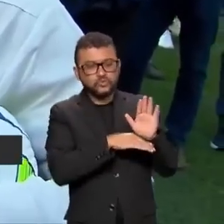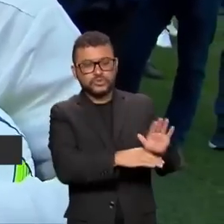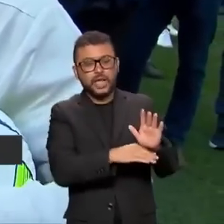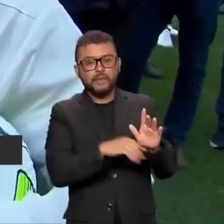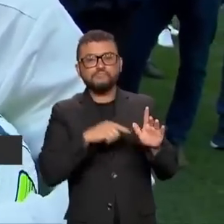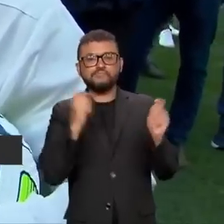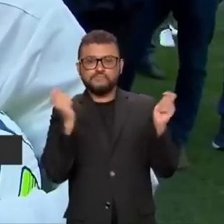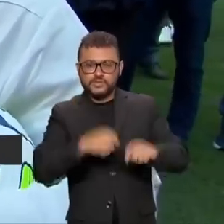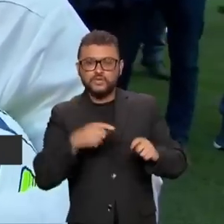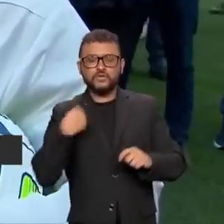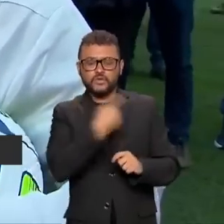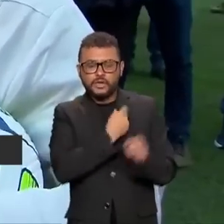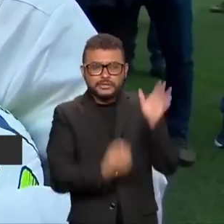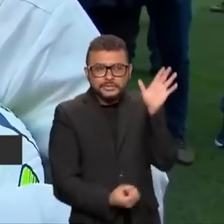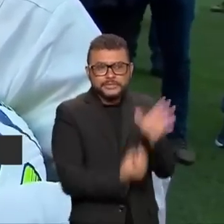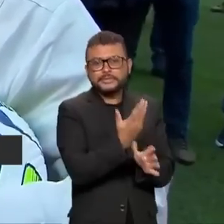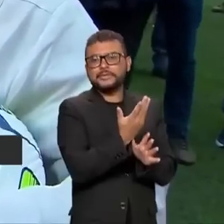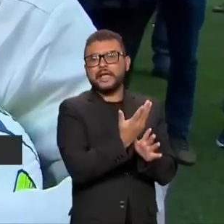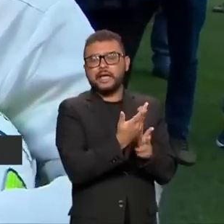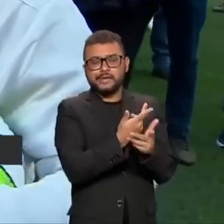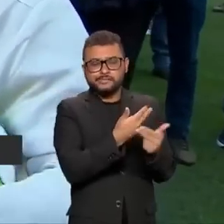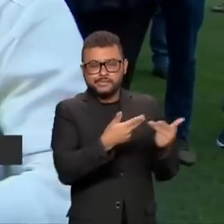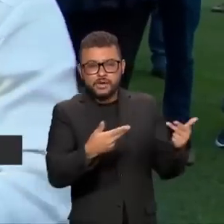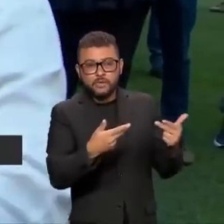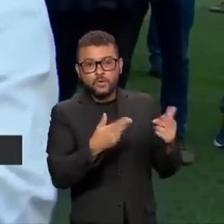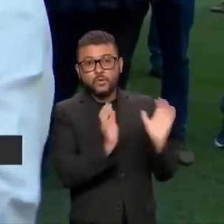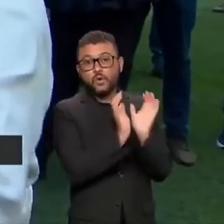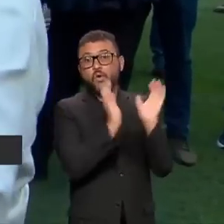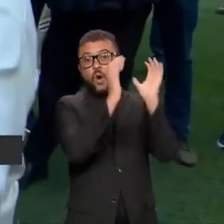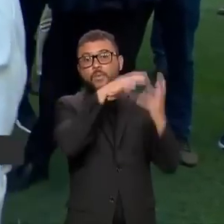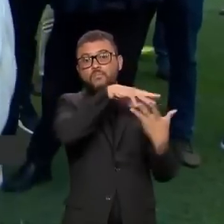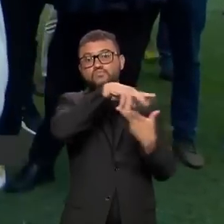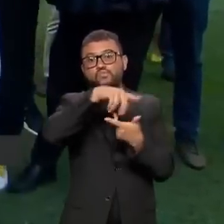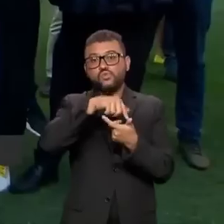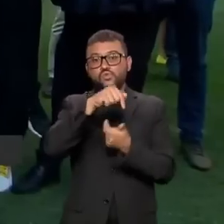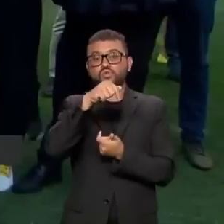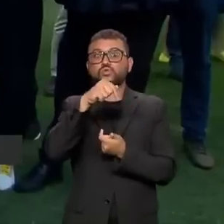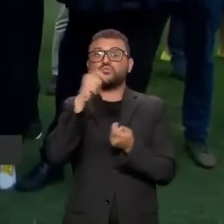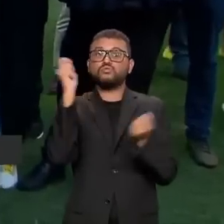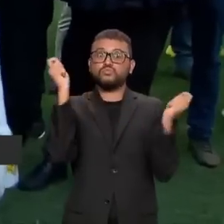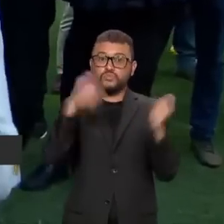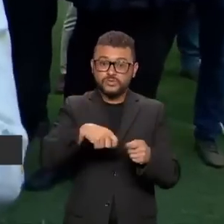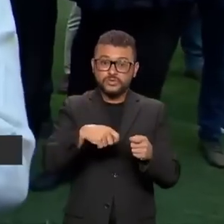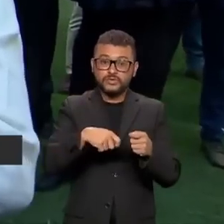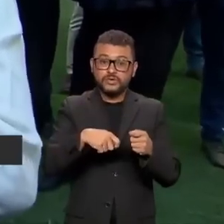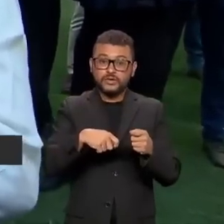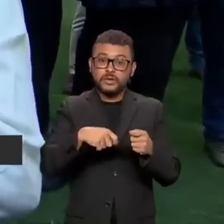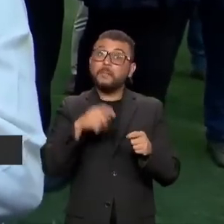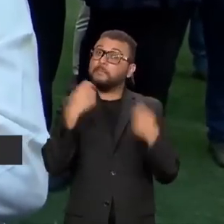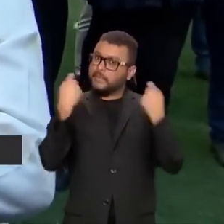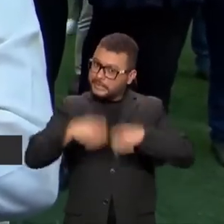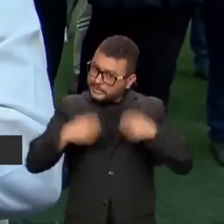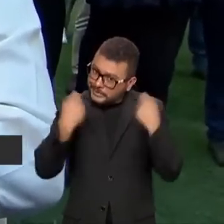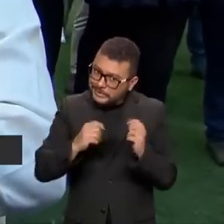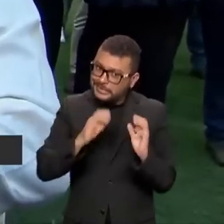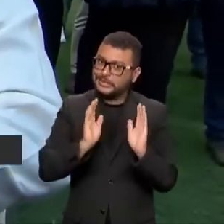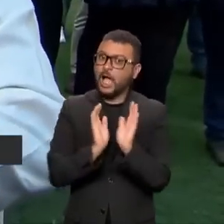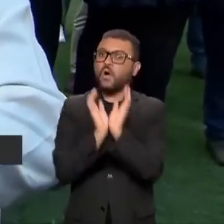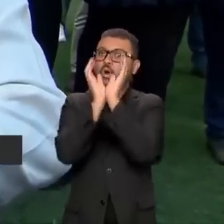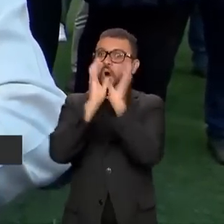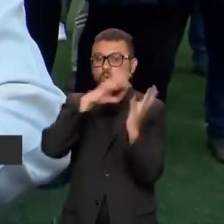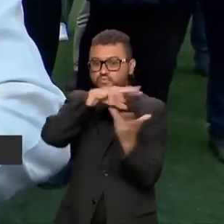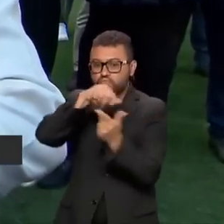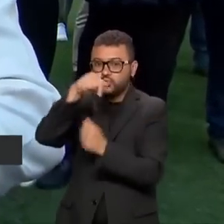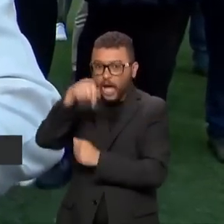a gente possa realizar a Copa do Mundo, se a gente decidir que é interessante fazer a Copa do Mundo aqui. Porque